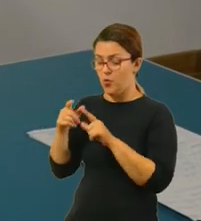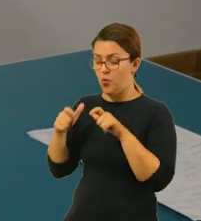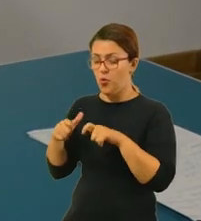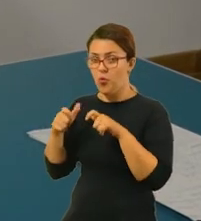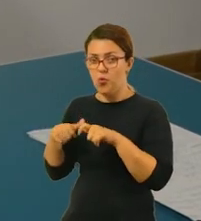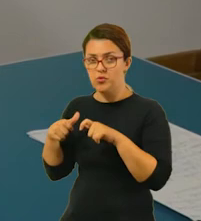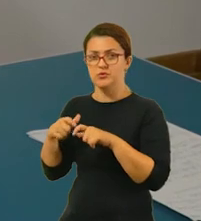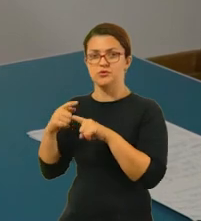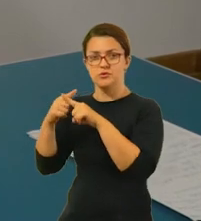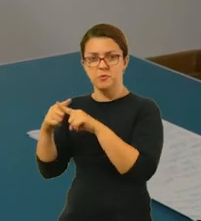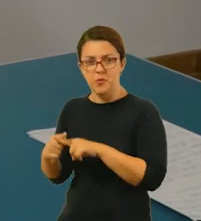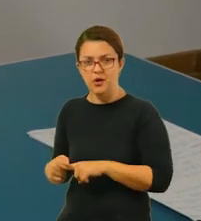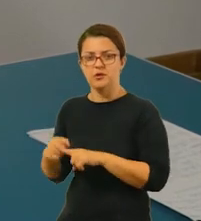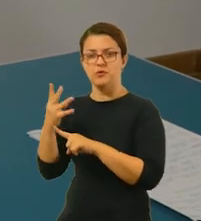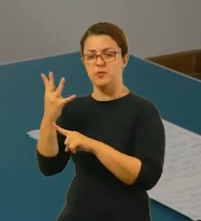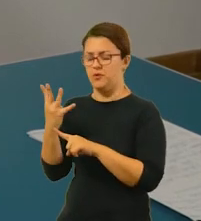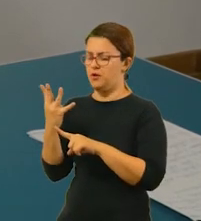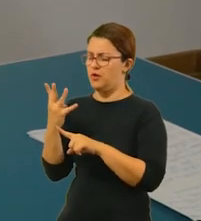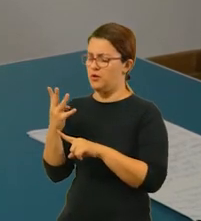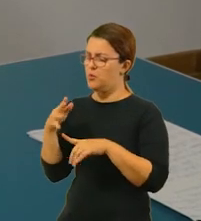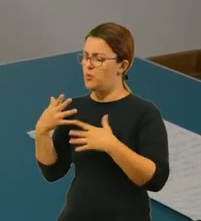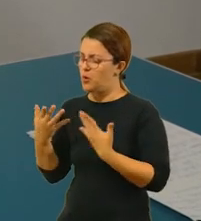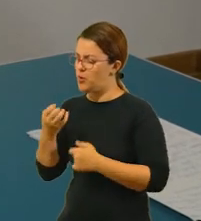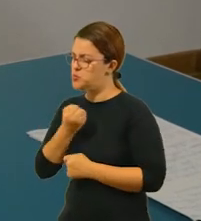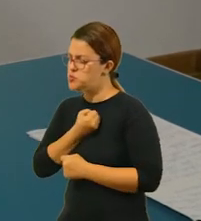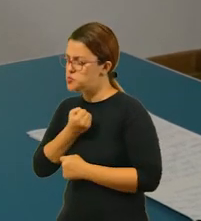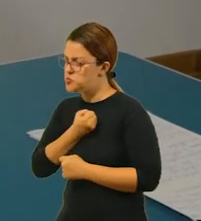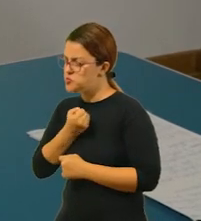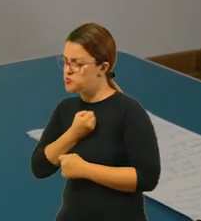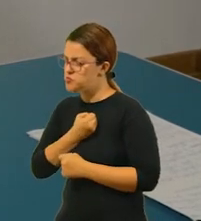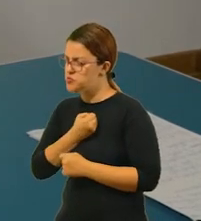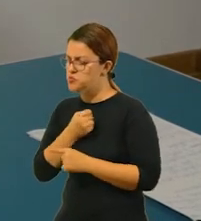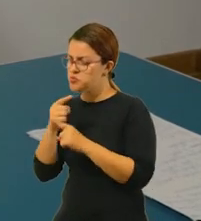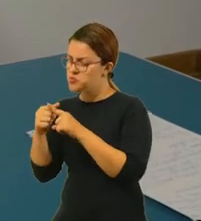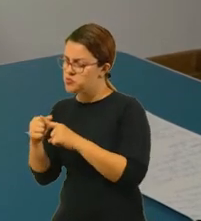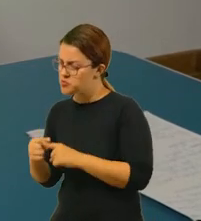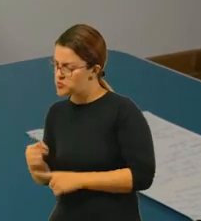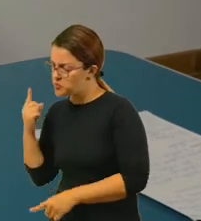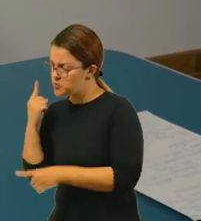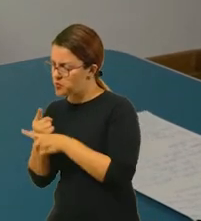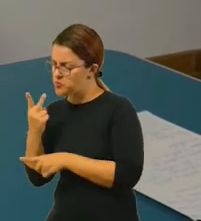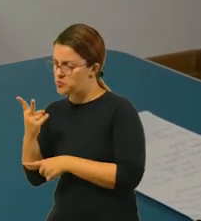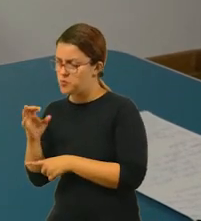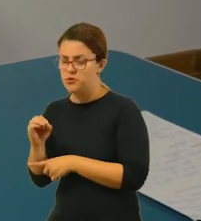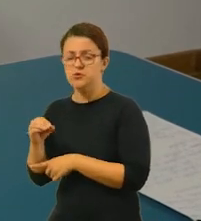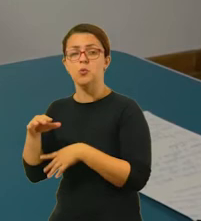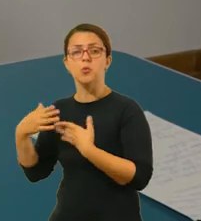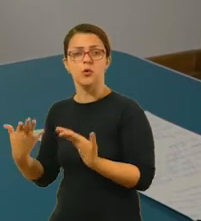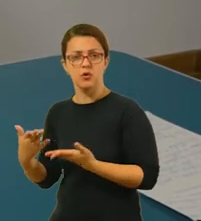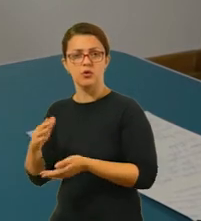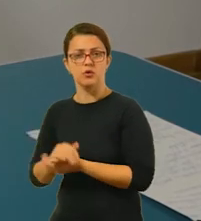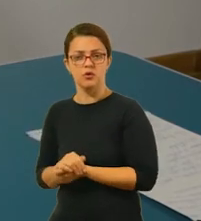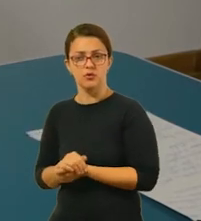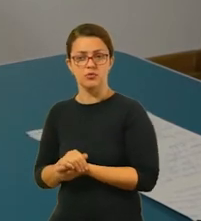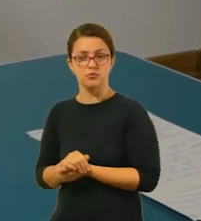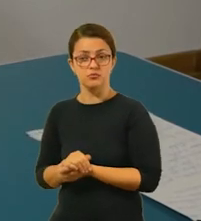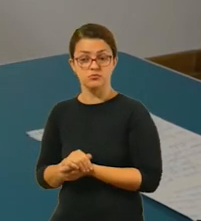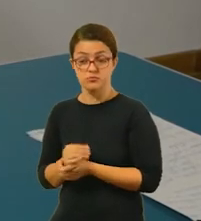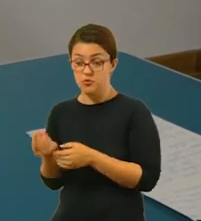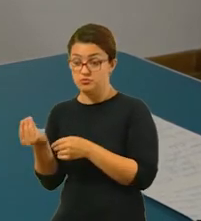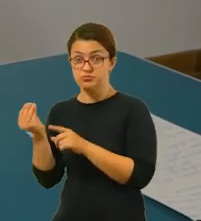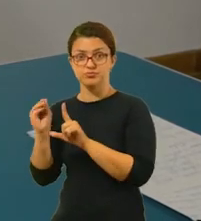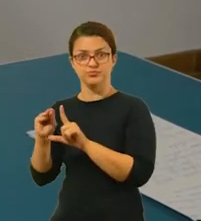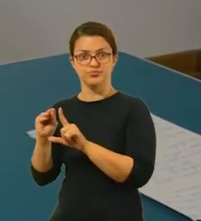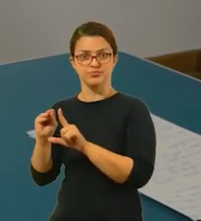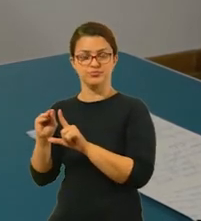a tabuada do número 4 e localiza por qual número eu multiplico 4 para encontrar 20, certo? Esse número é só